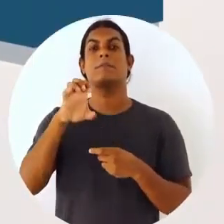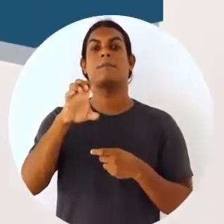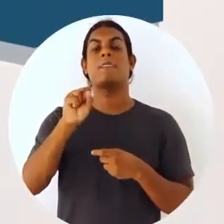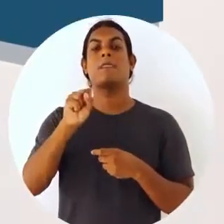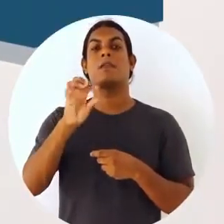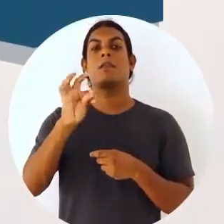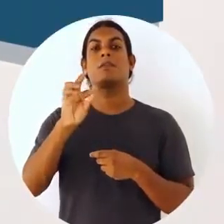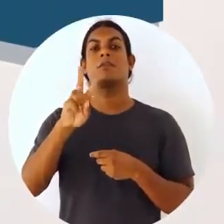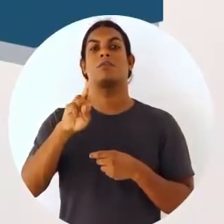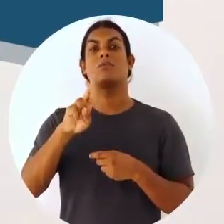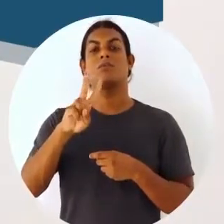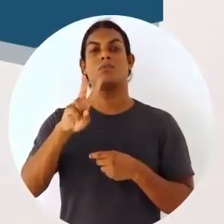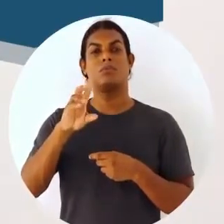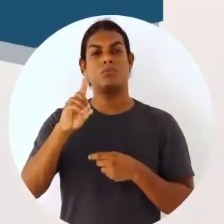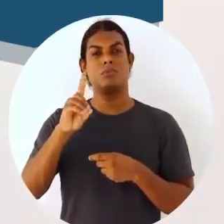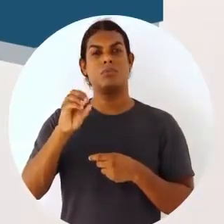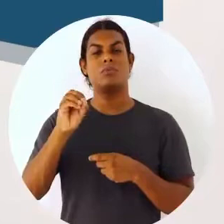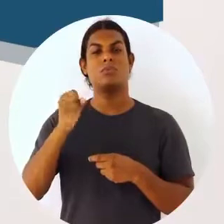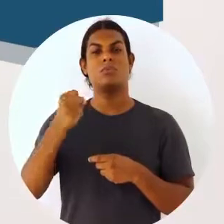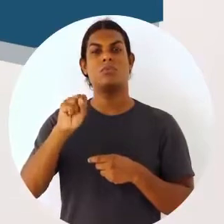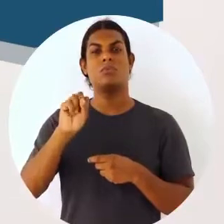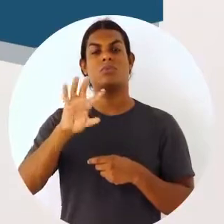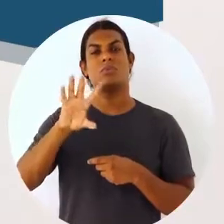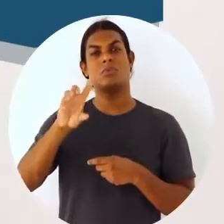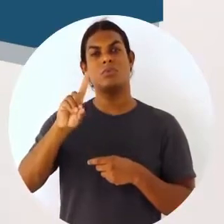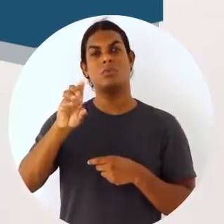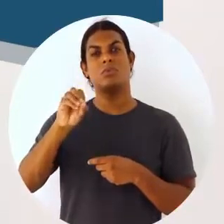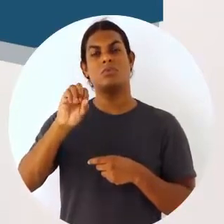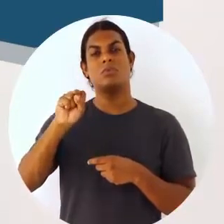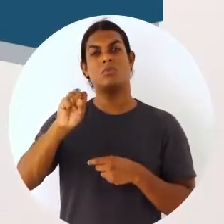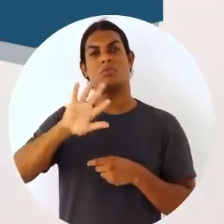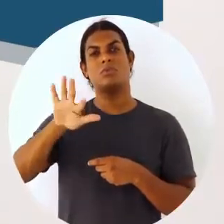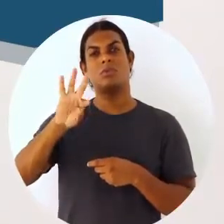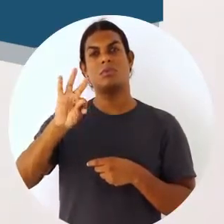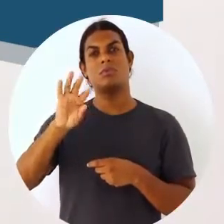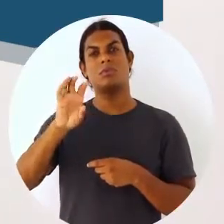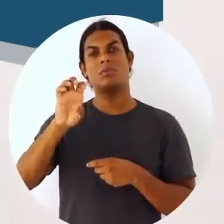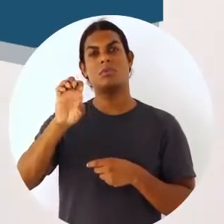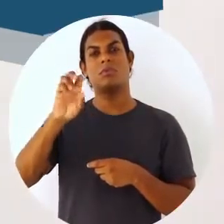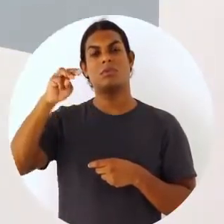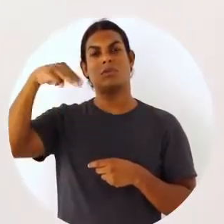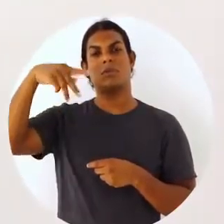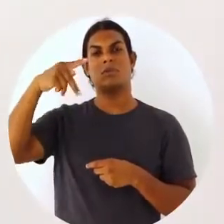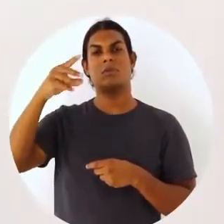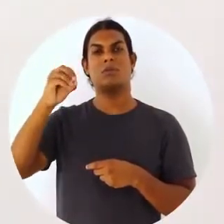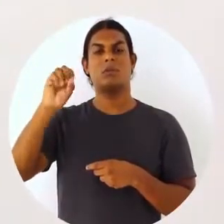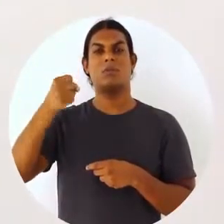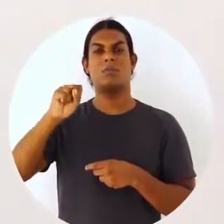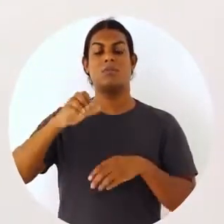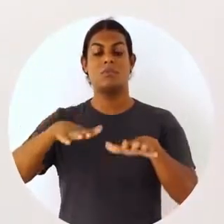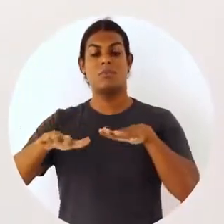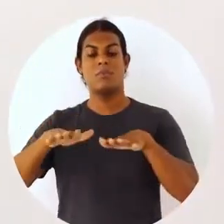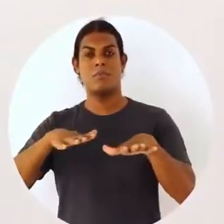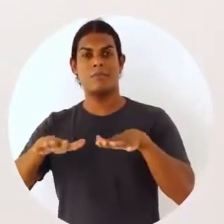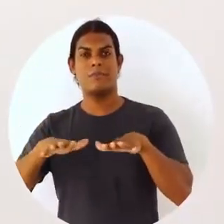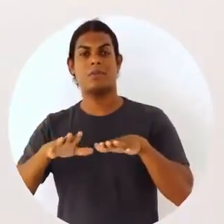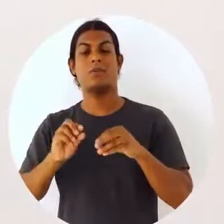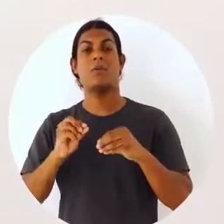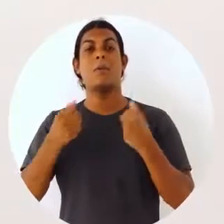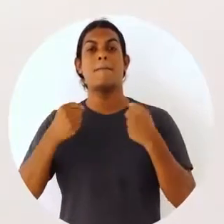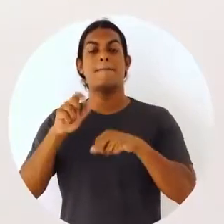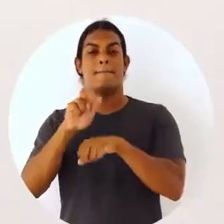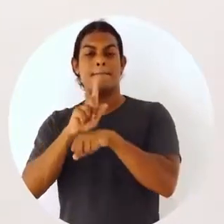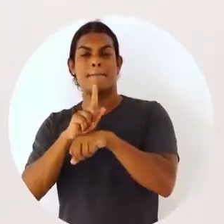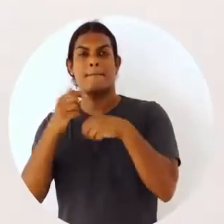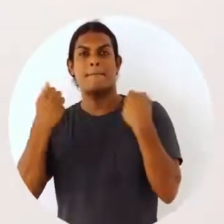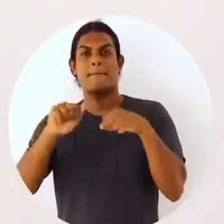e movimentos. Então, ao gestor cabia ele identificar qual o movimento